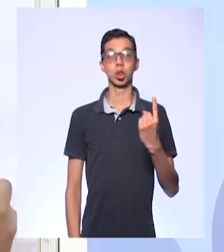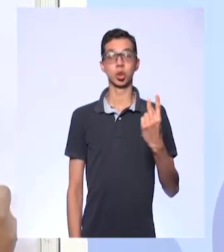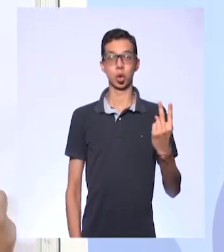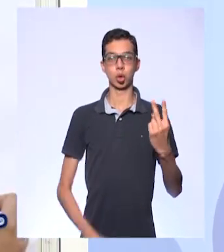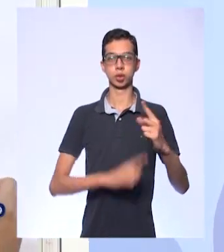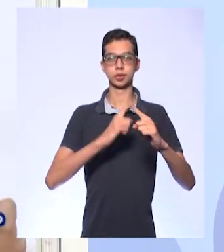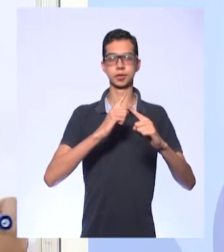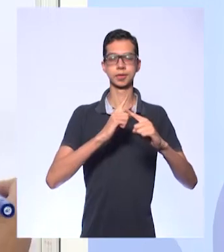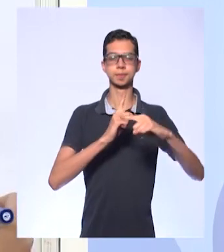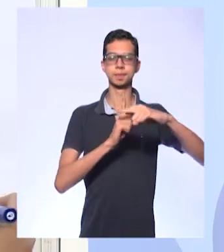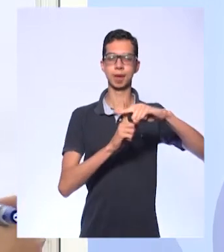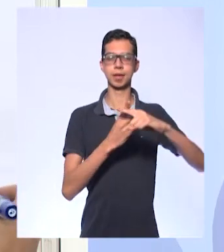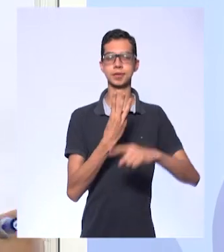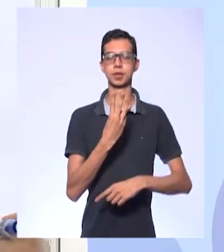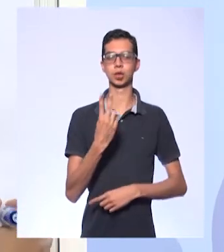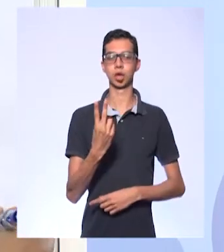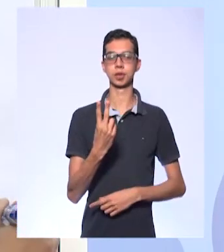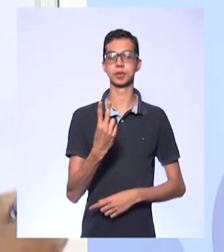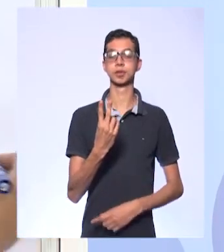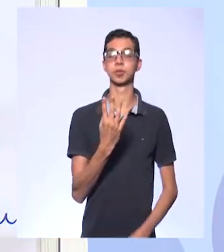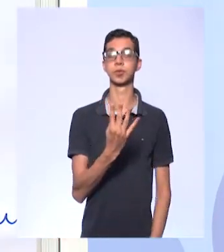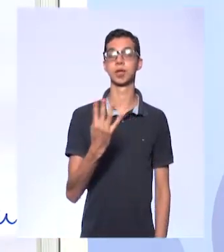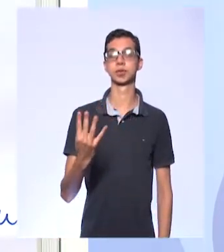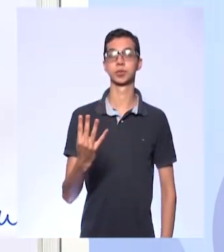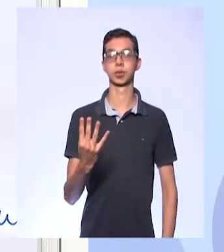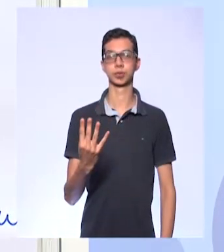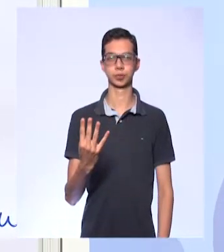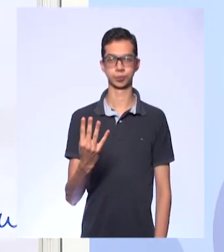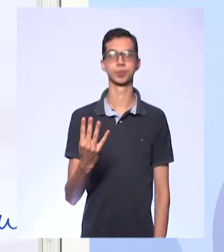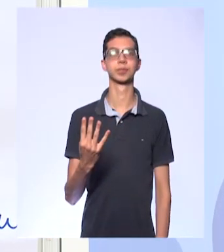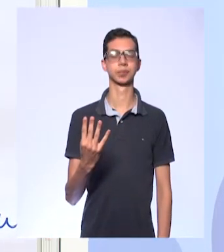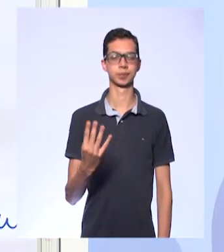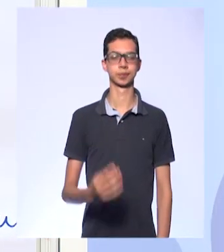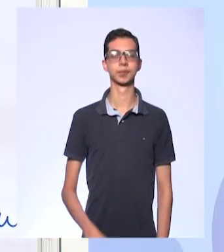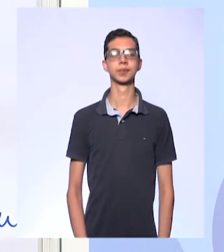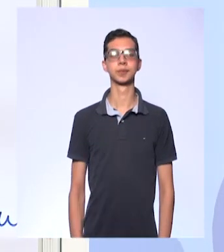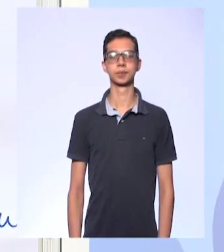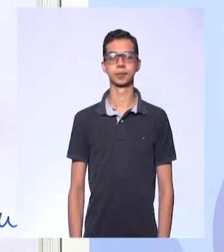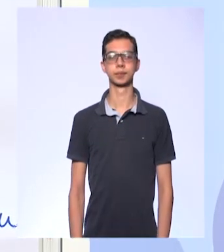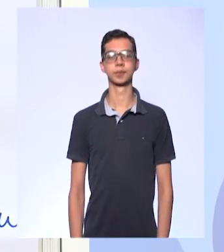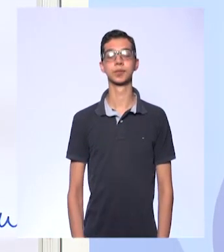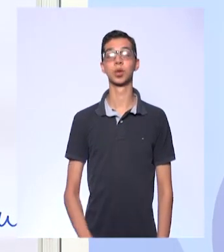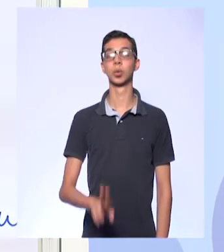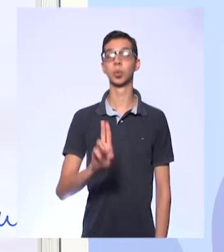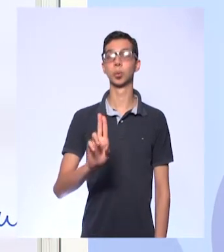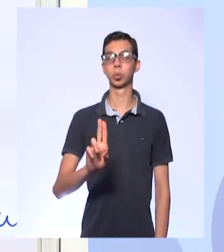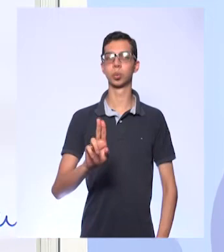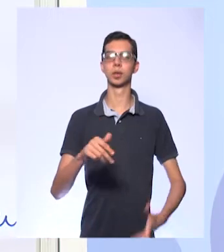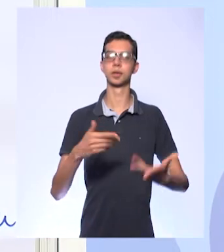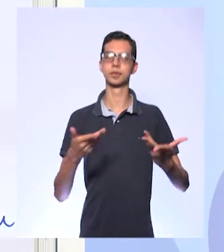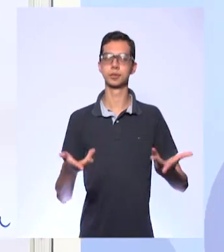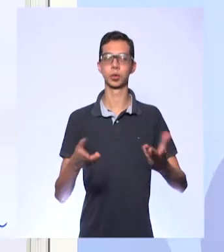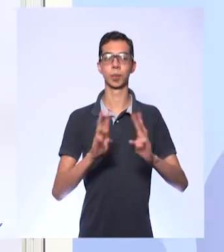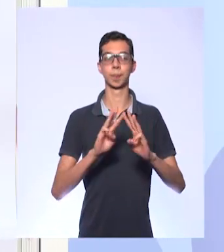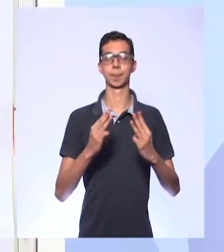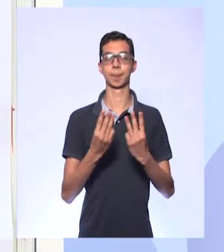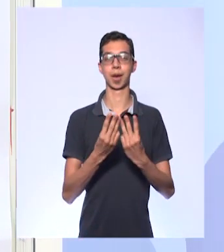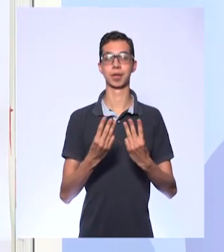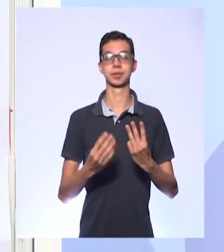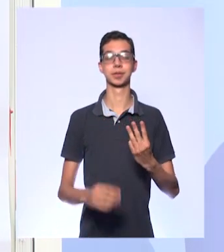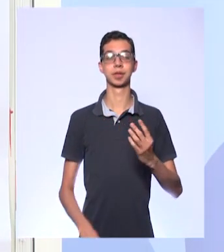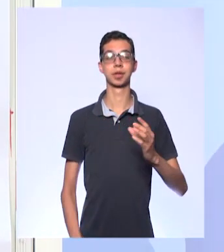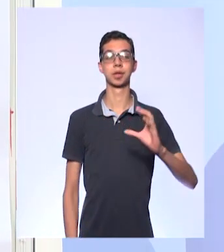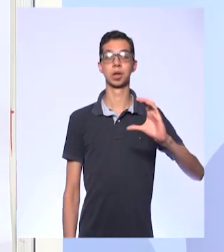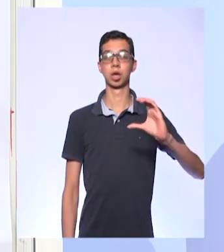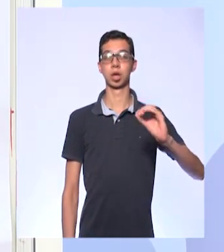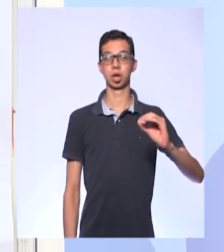dar 44, 1. Então, a massa molecular do dióxido de carbono,